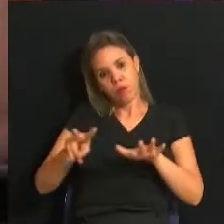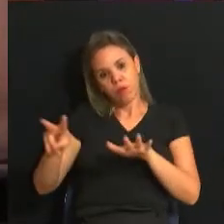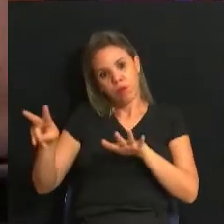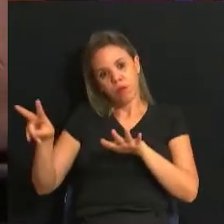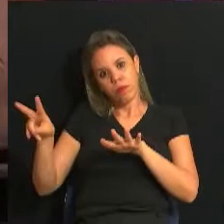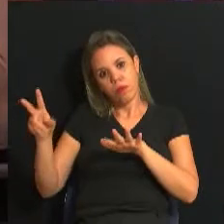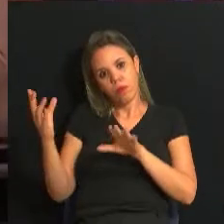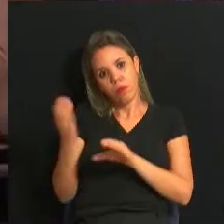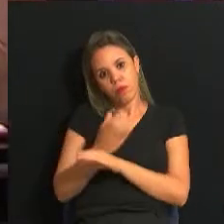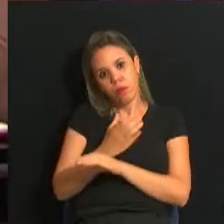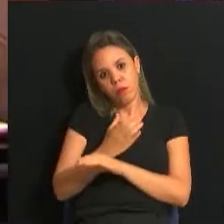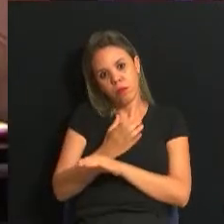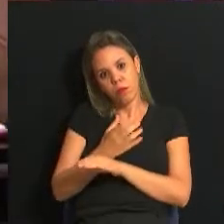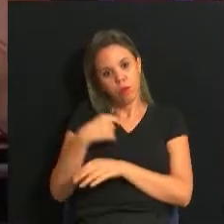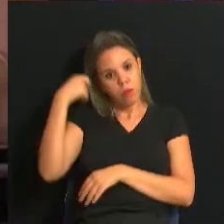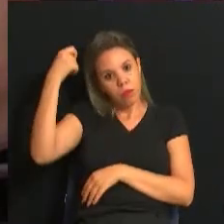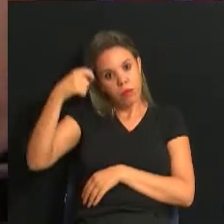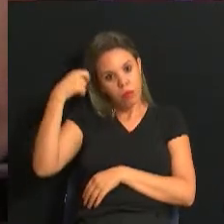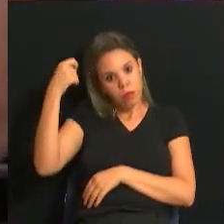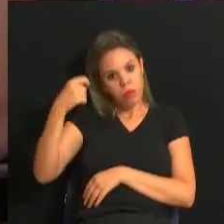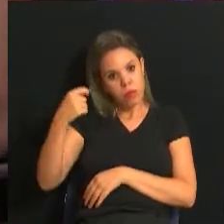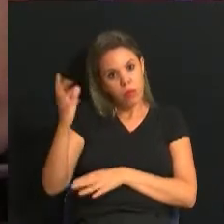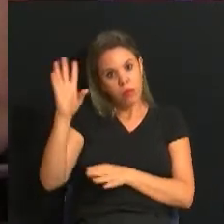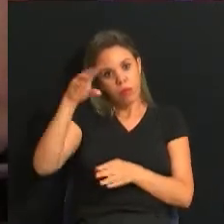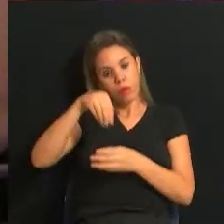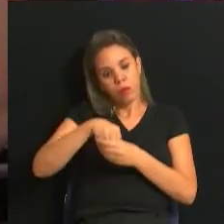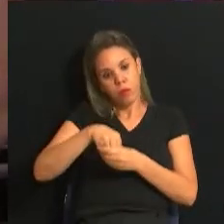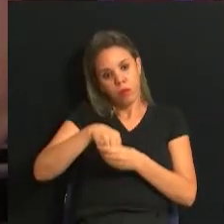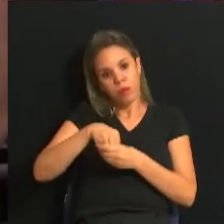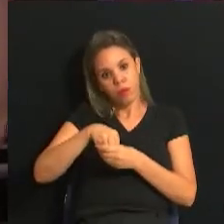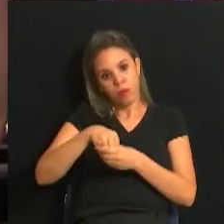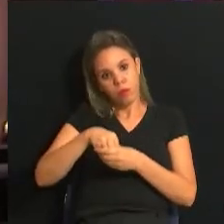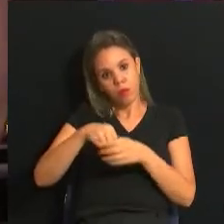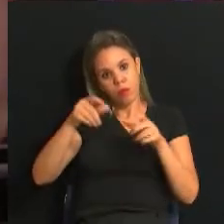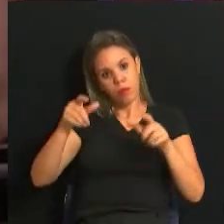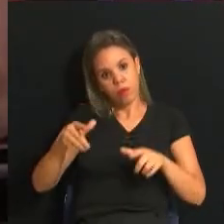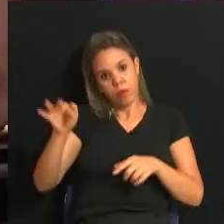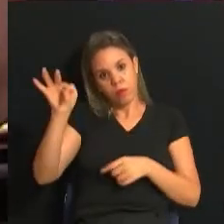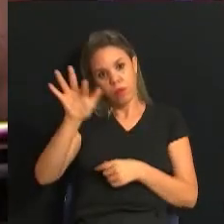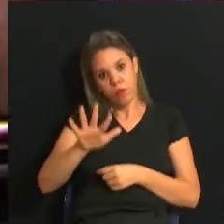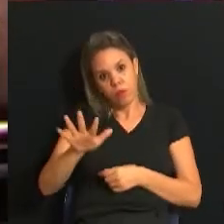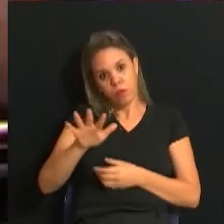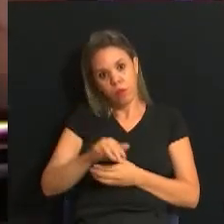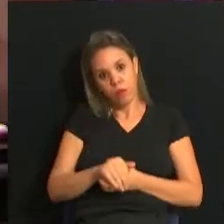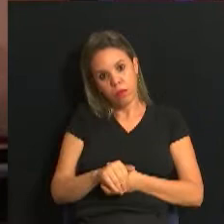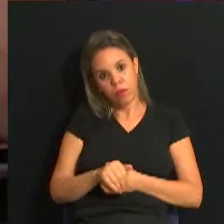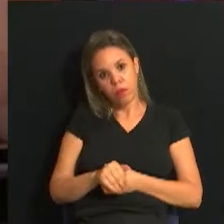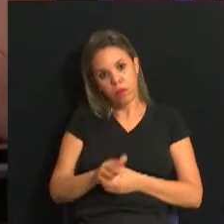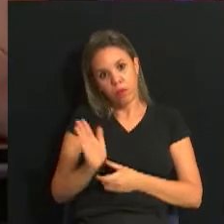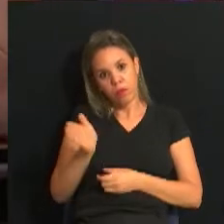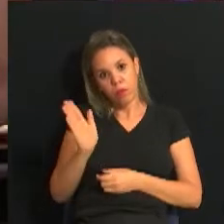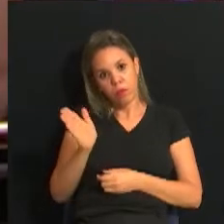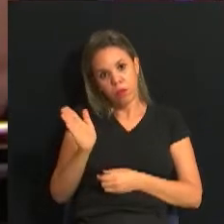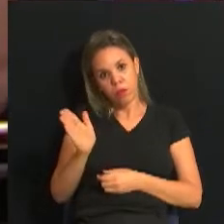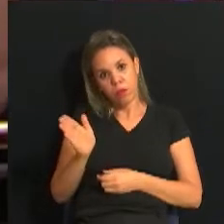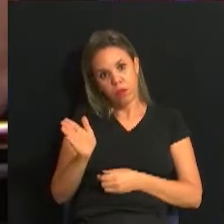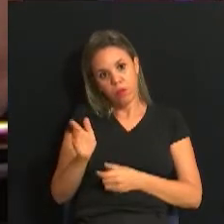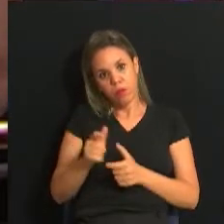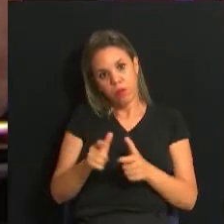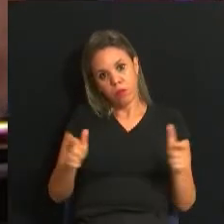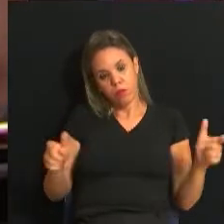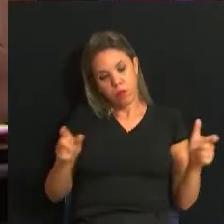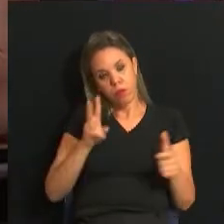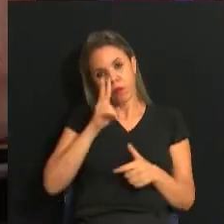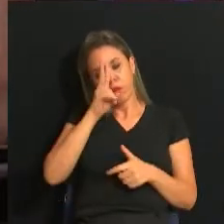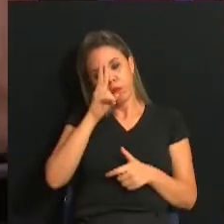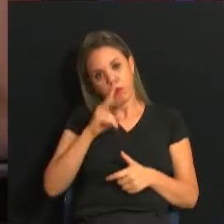totalmente artística dentro de uma academia, né, como a universidade, isso já é uma grande força que a